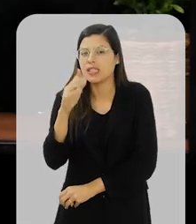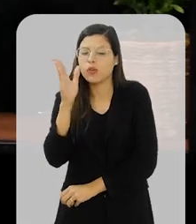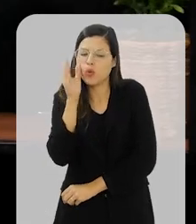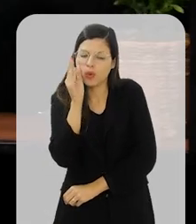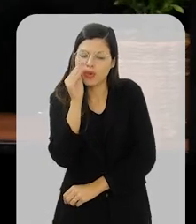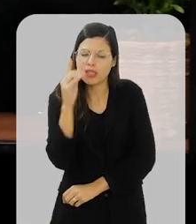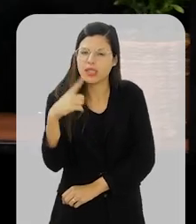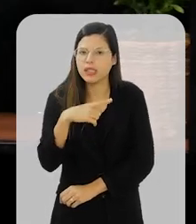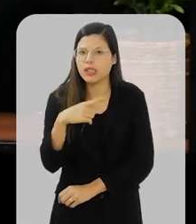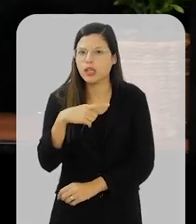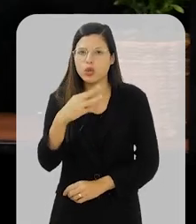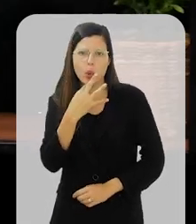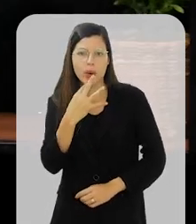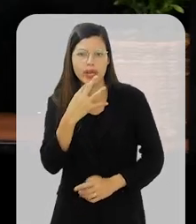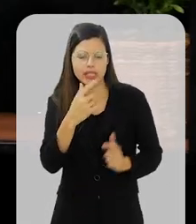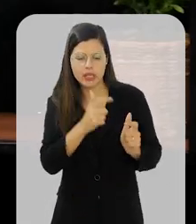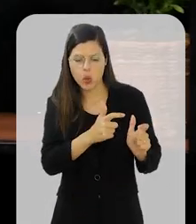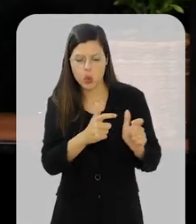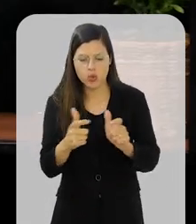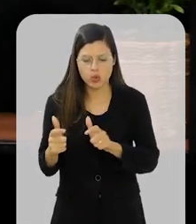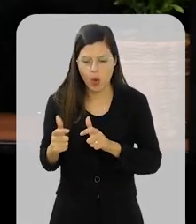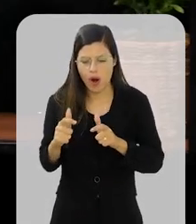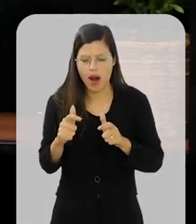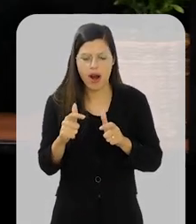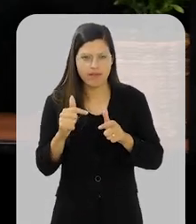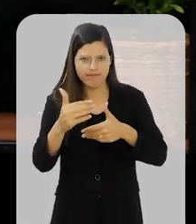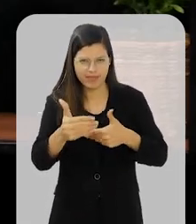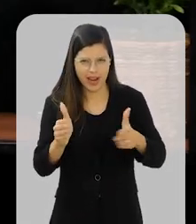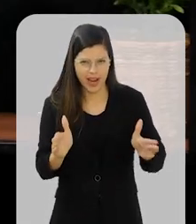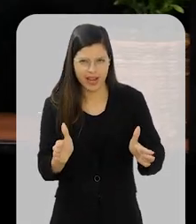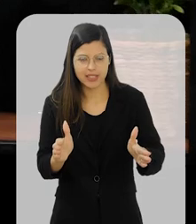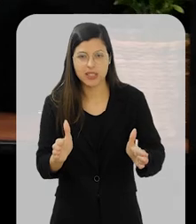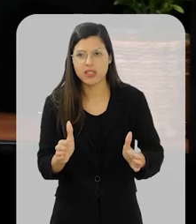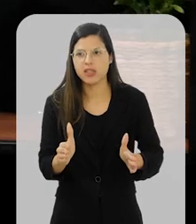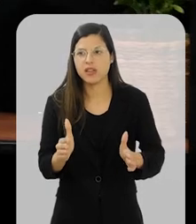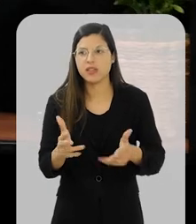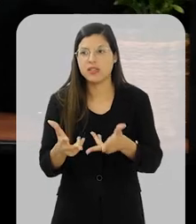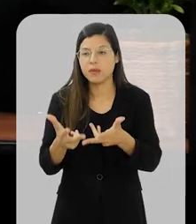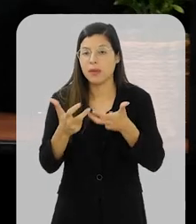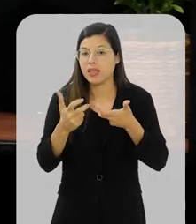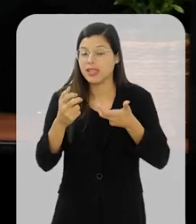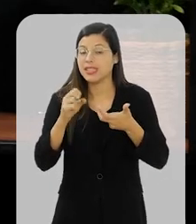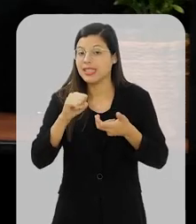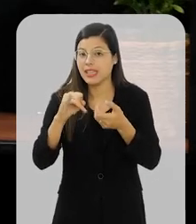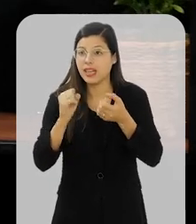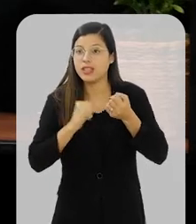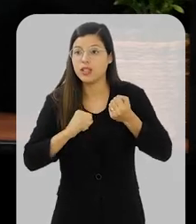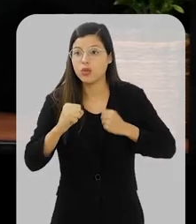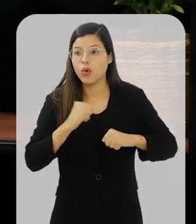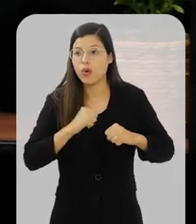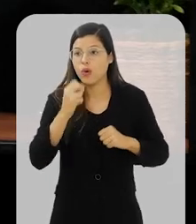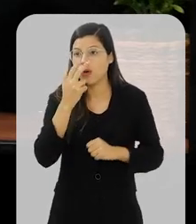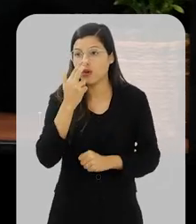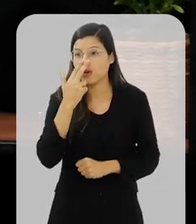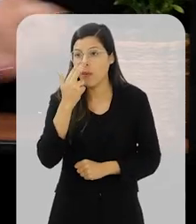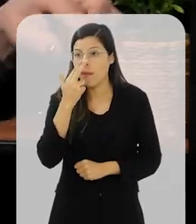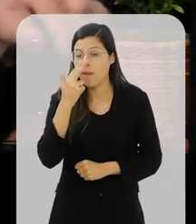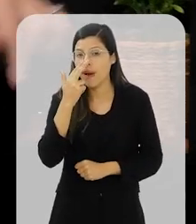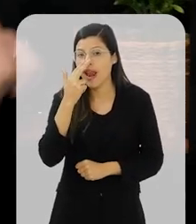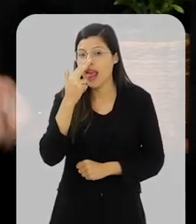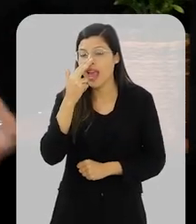os ambientes dessa caixa, né? Mas o que a gente observa quando o animal é ansioso? Ele vai ter um comportamento de ficar mais